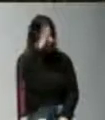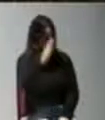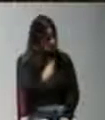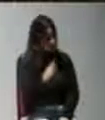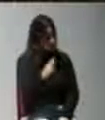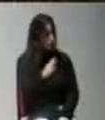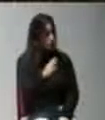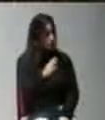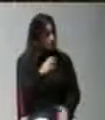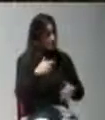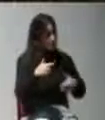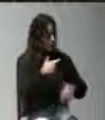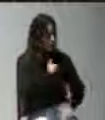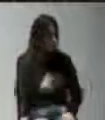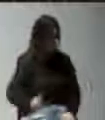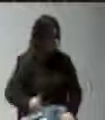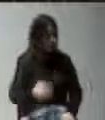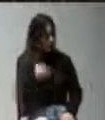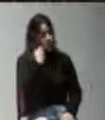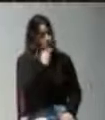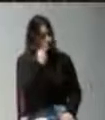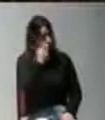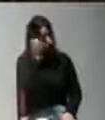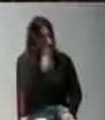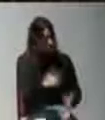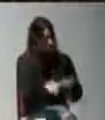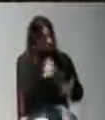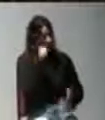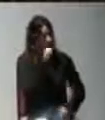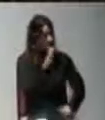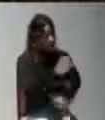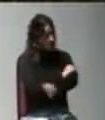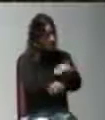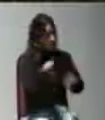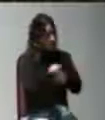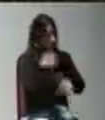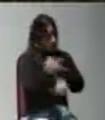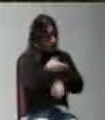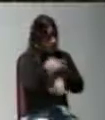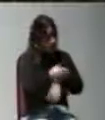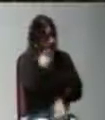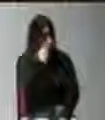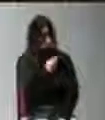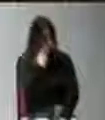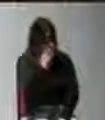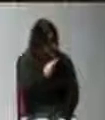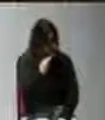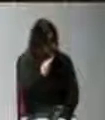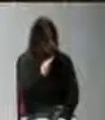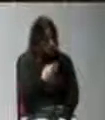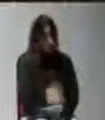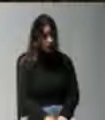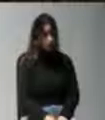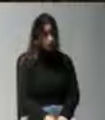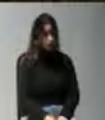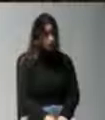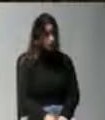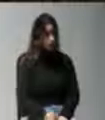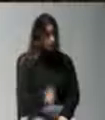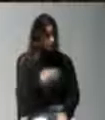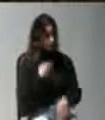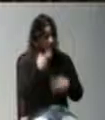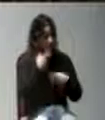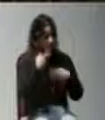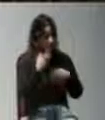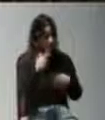seguintes temas: política brasileira, feminismo e participação política. Foi visiting